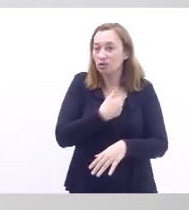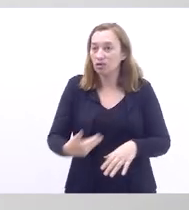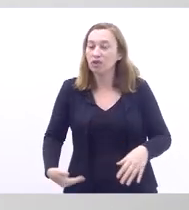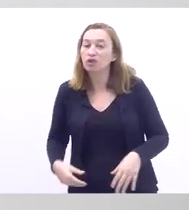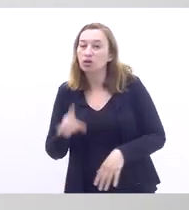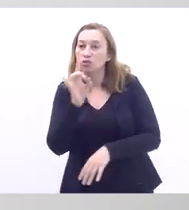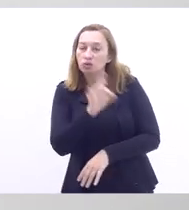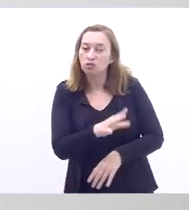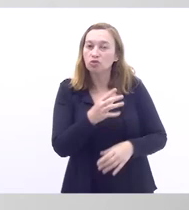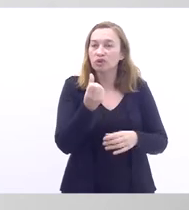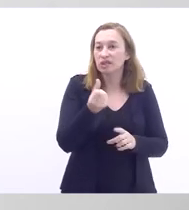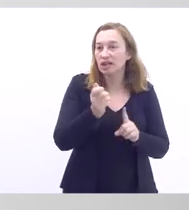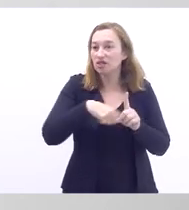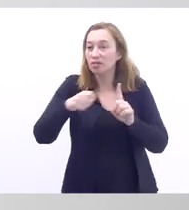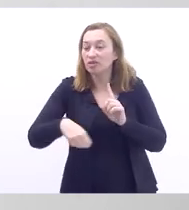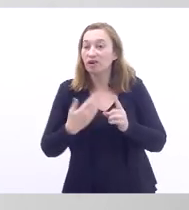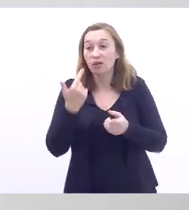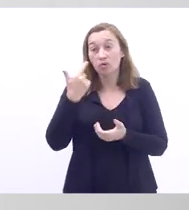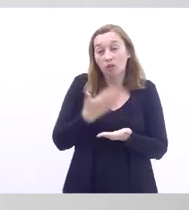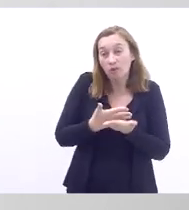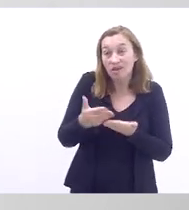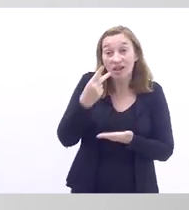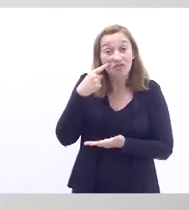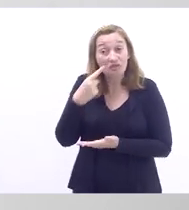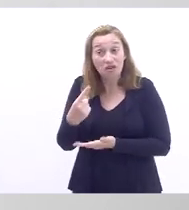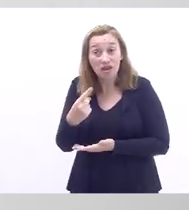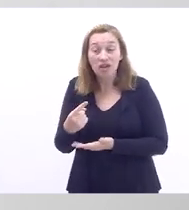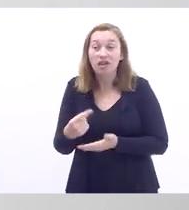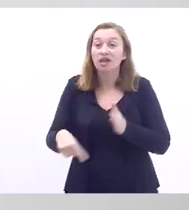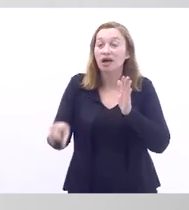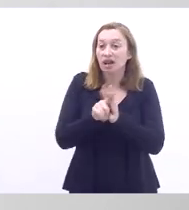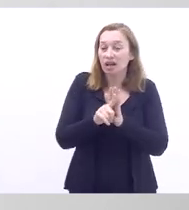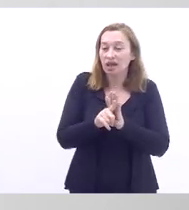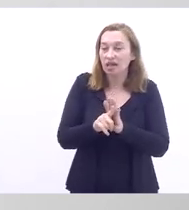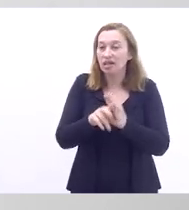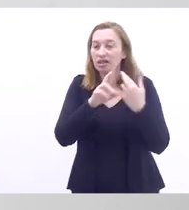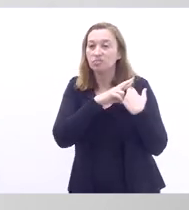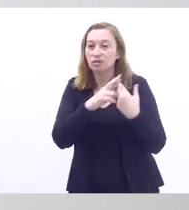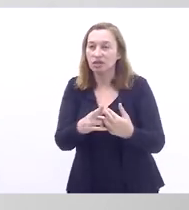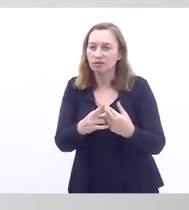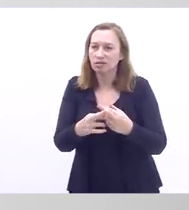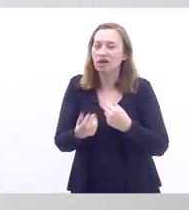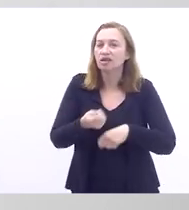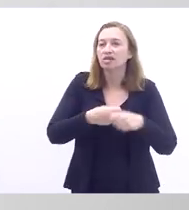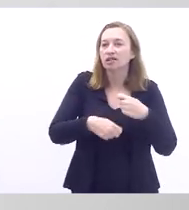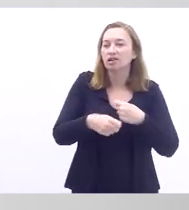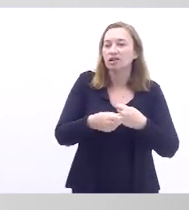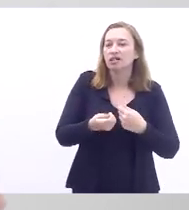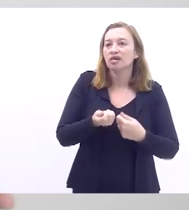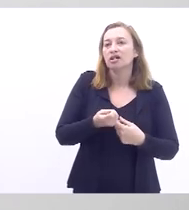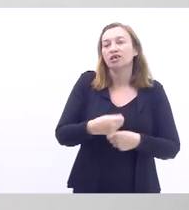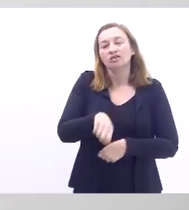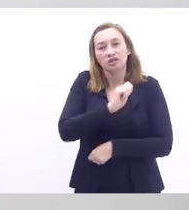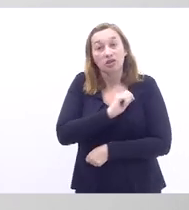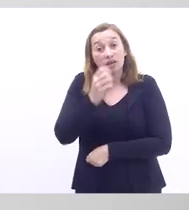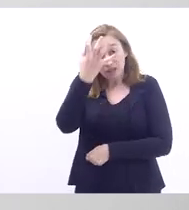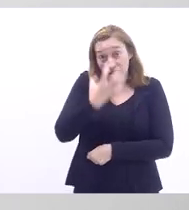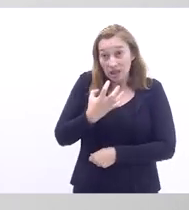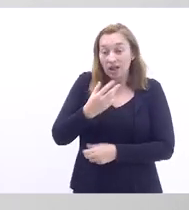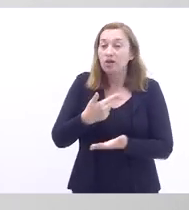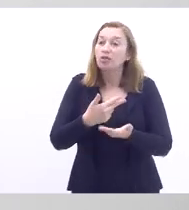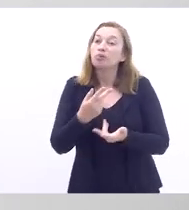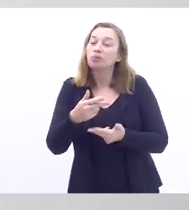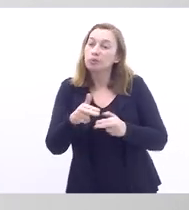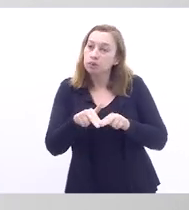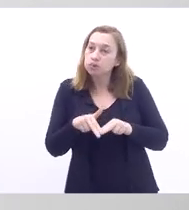seis meses e aí a gente vai começar a lidar com as imposições da lei de responsabilidade fiscal é o que é gravíssimo É por isso eu comecei a sua